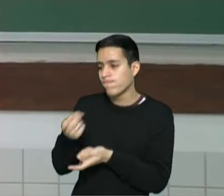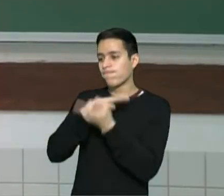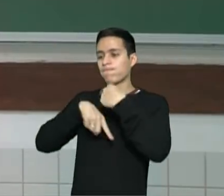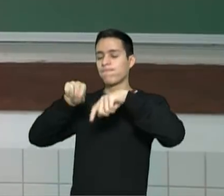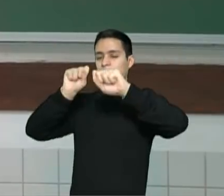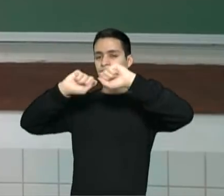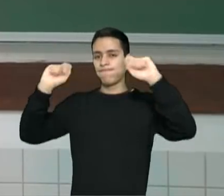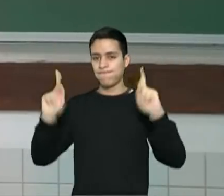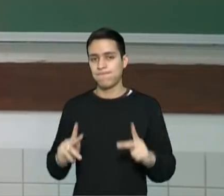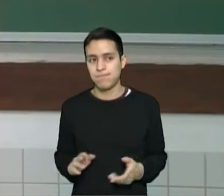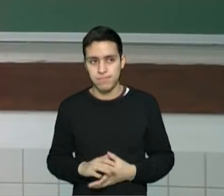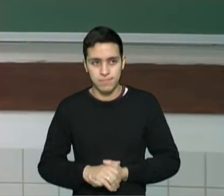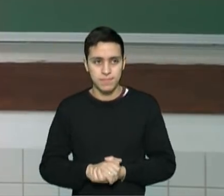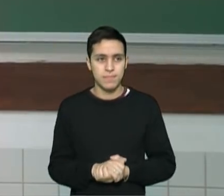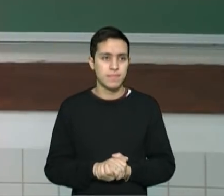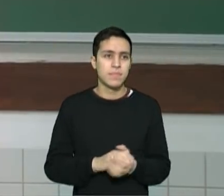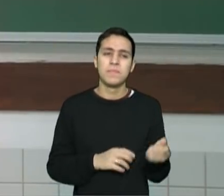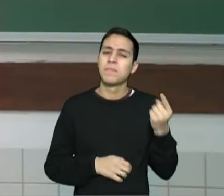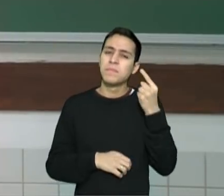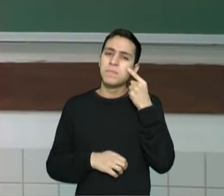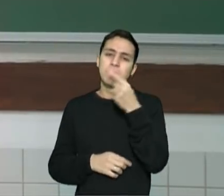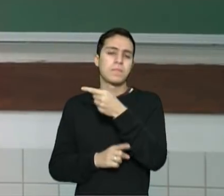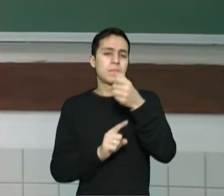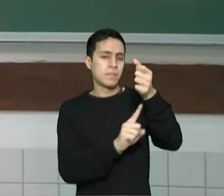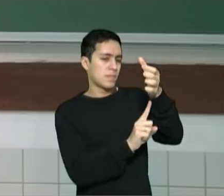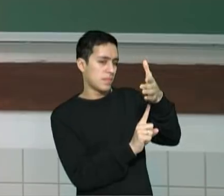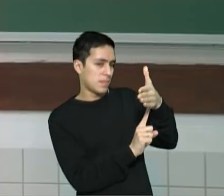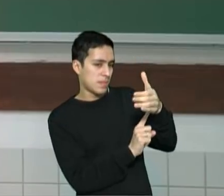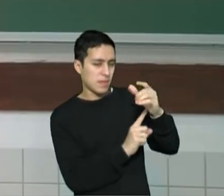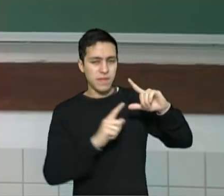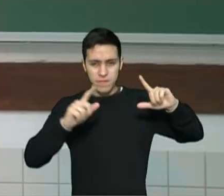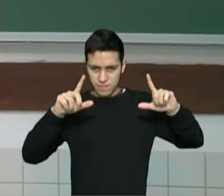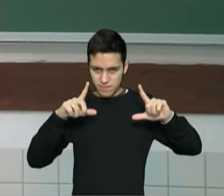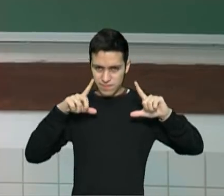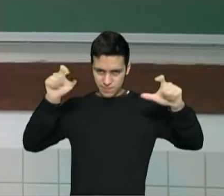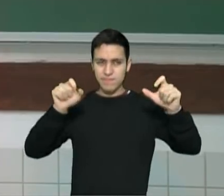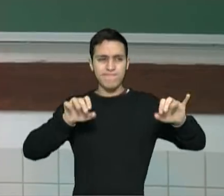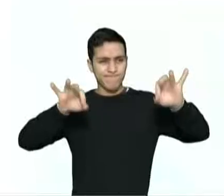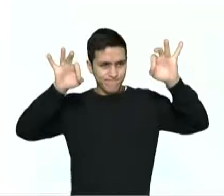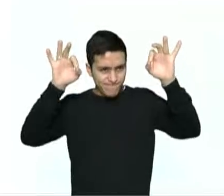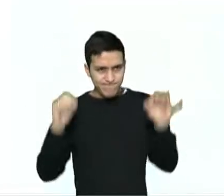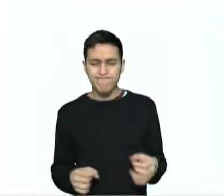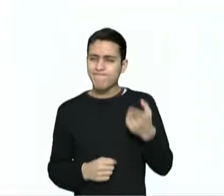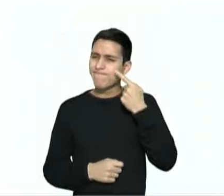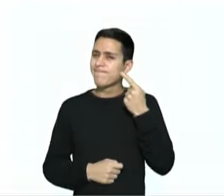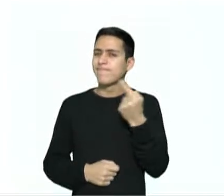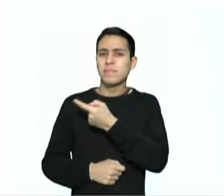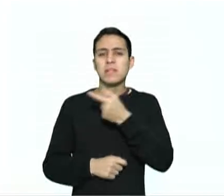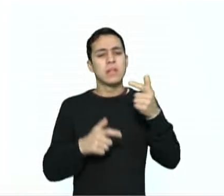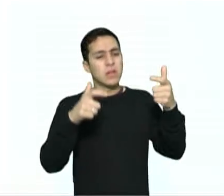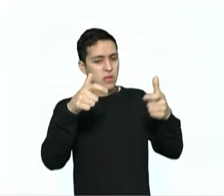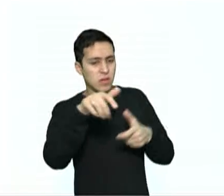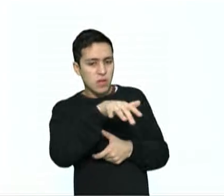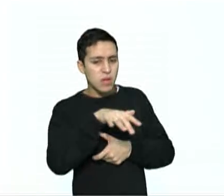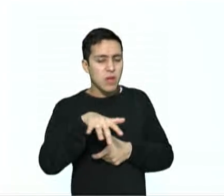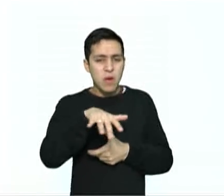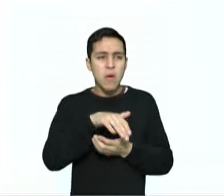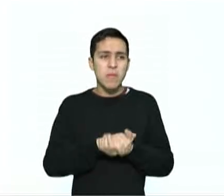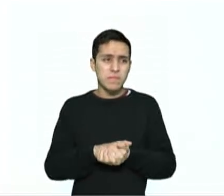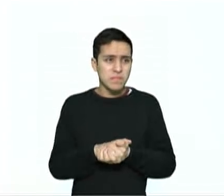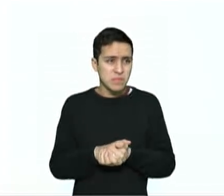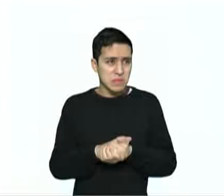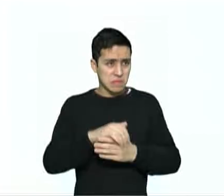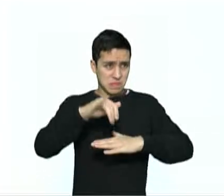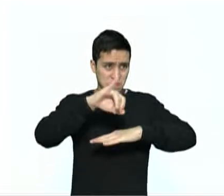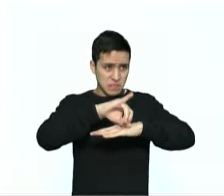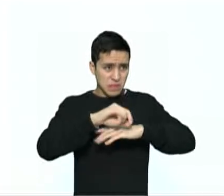dentro dessa situação, a gente tem aqui uma foto que mostra direitinho a região lá em Washington, uma das